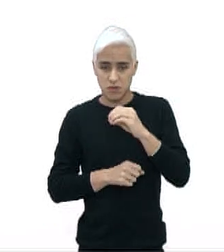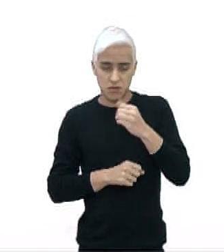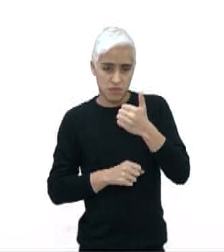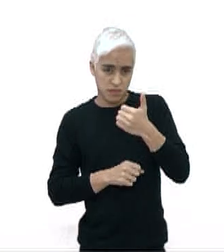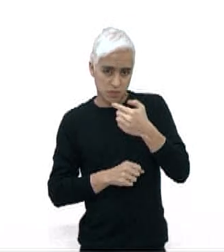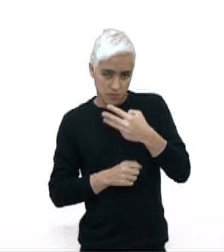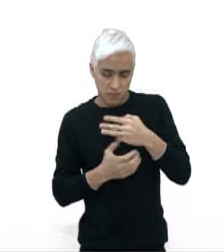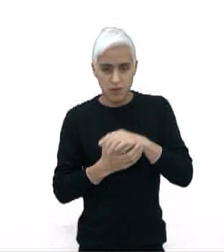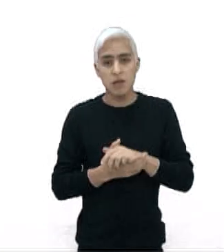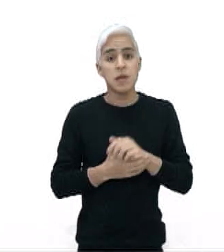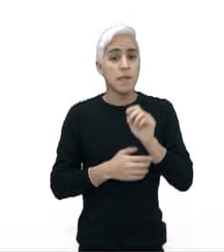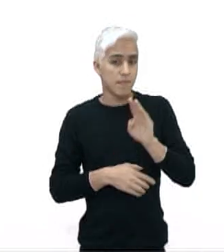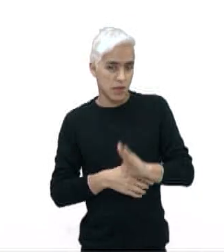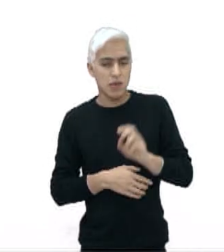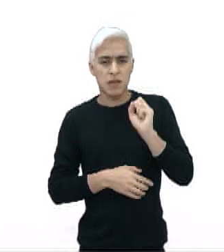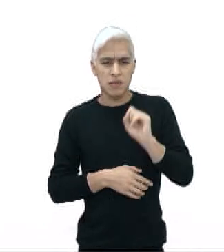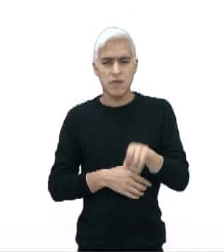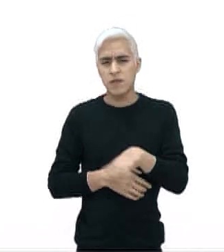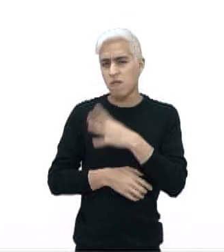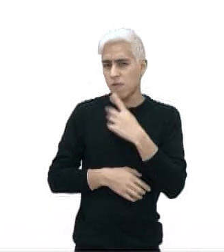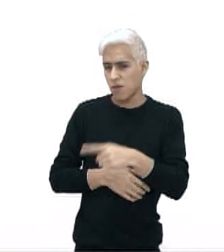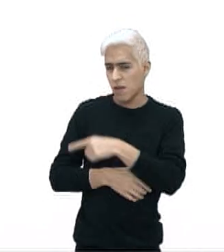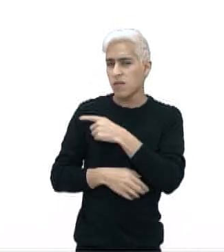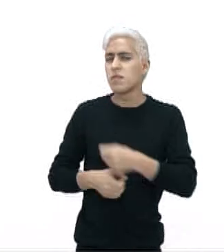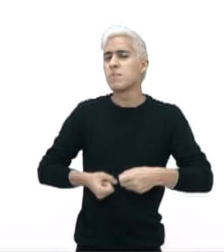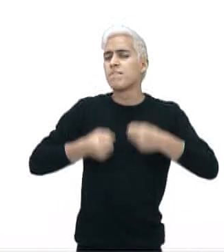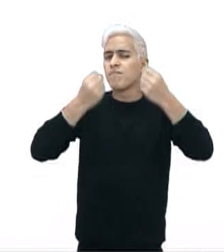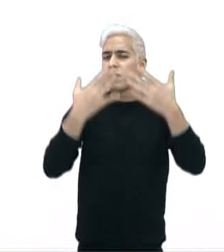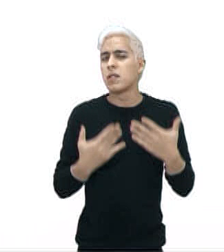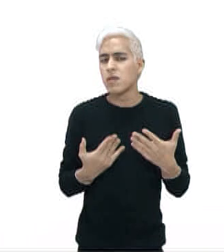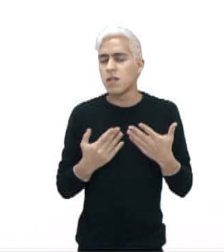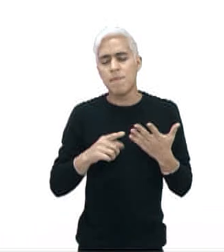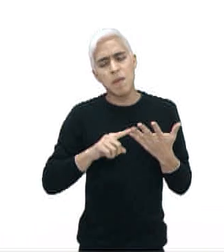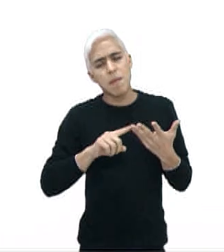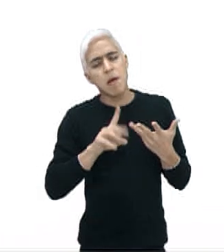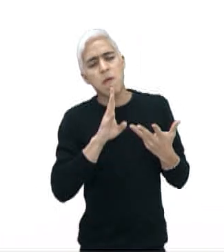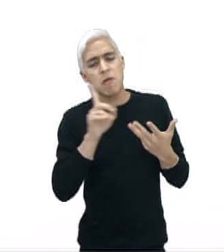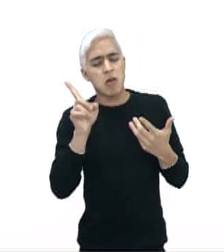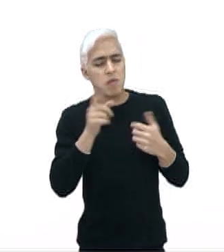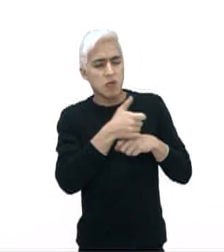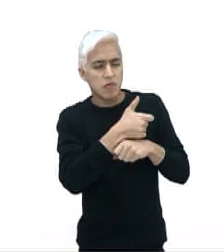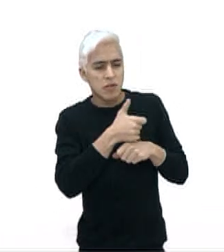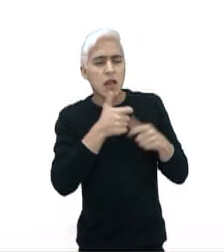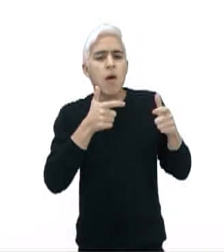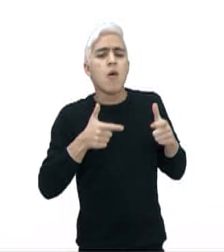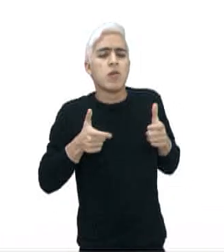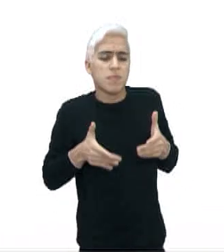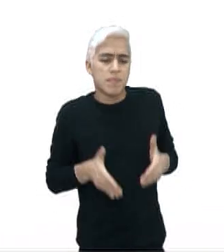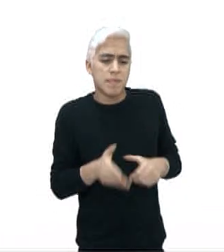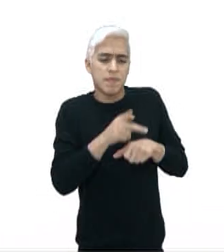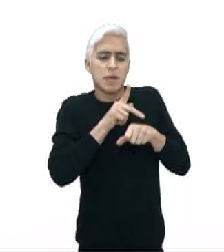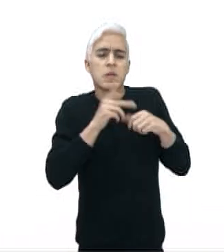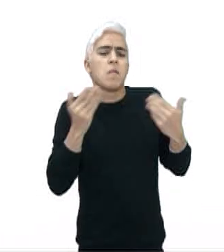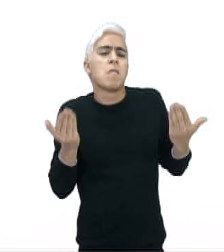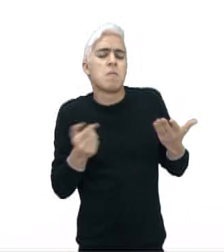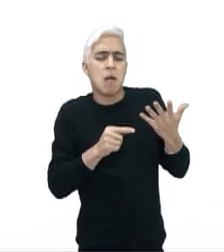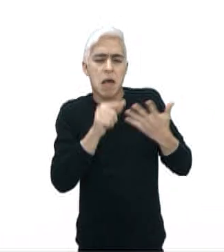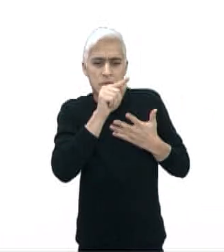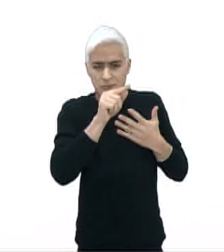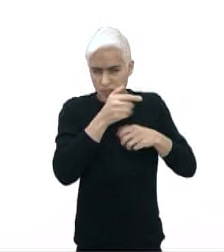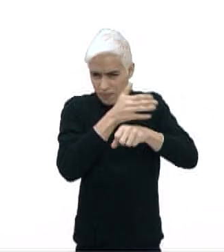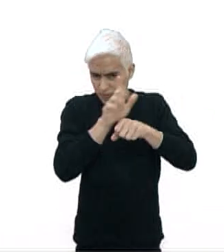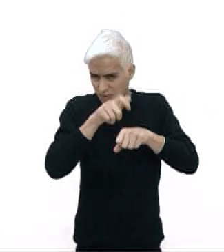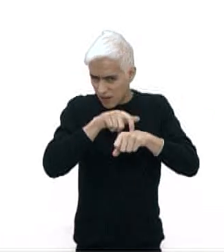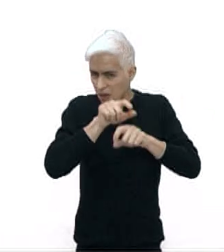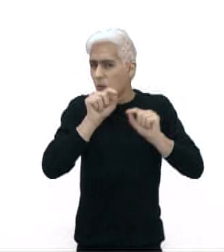B, se você conhece, descreva o que sabe sobre ele. Profissão, nome, país de origem, etc. Tá? Vou dar um tempo